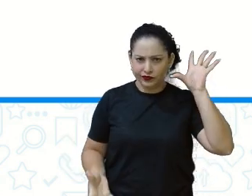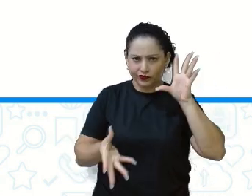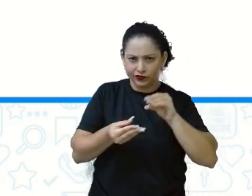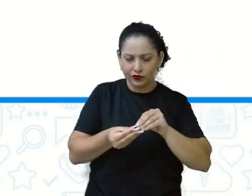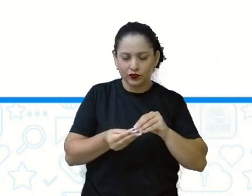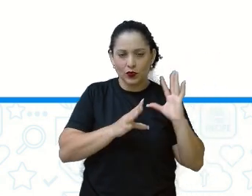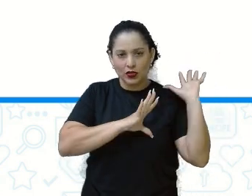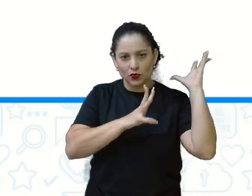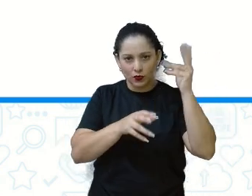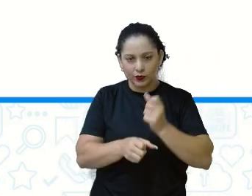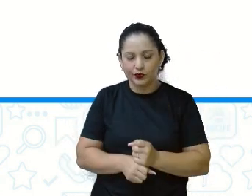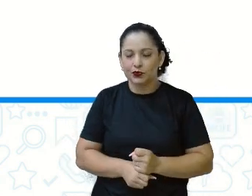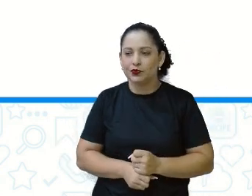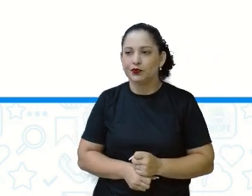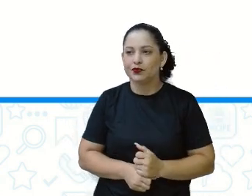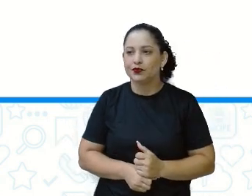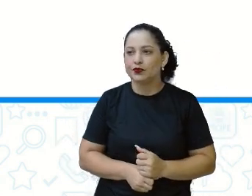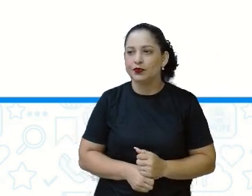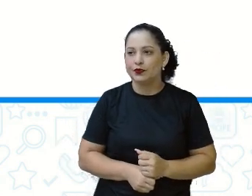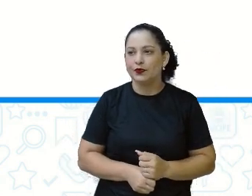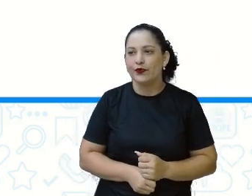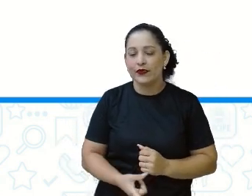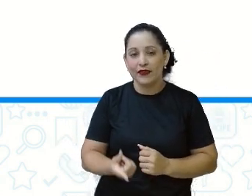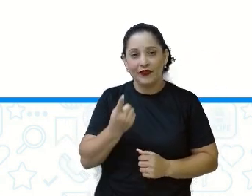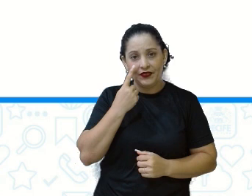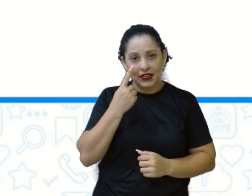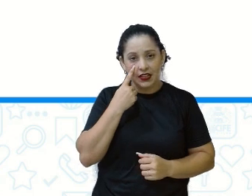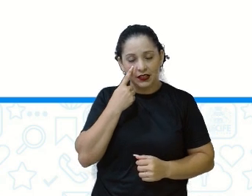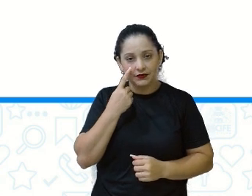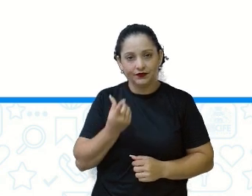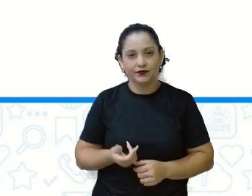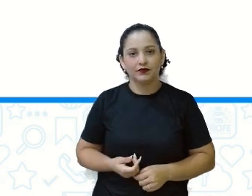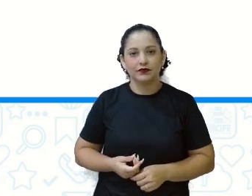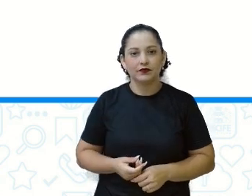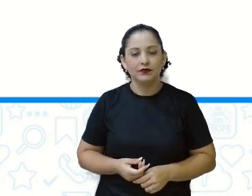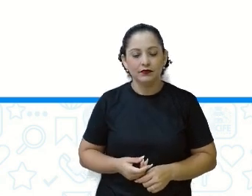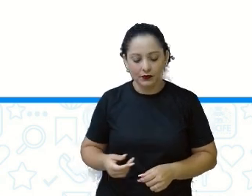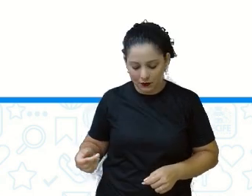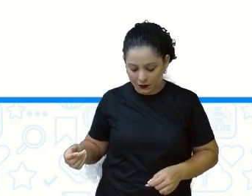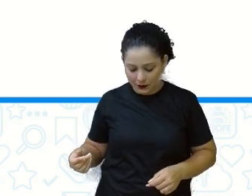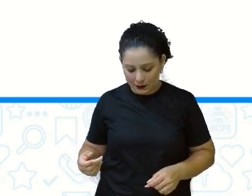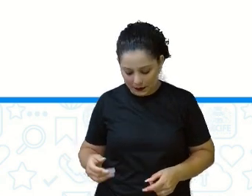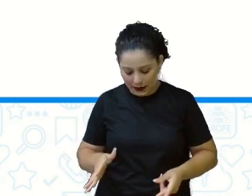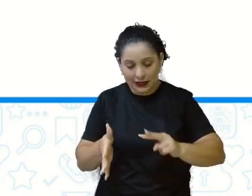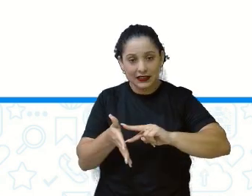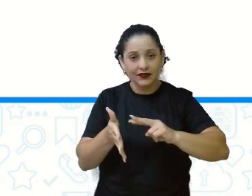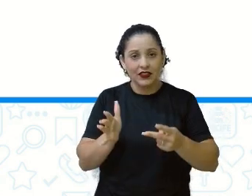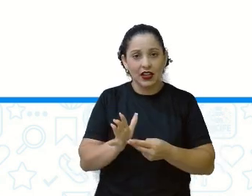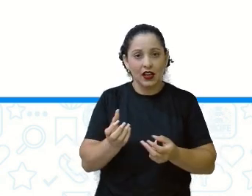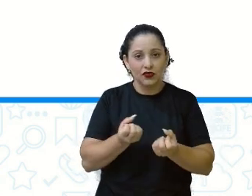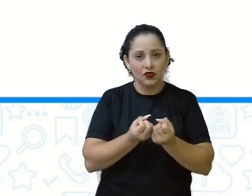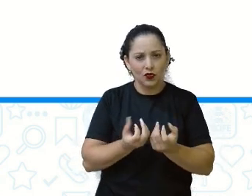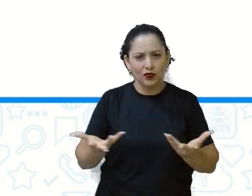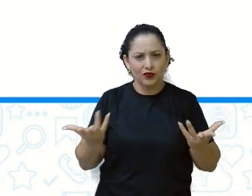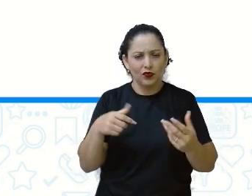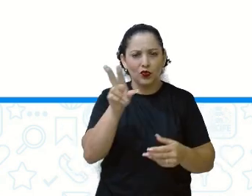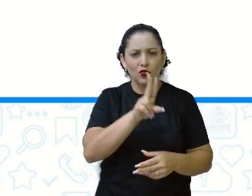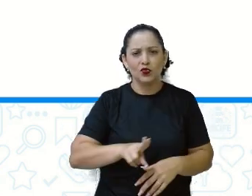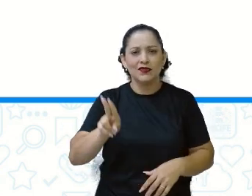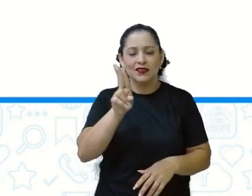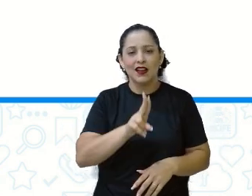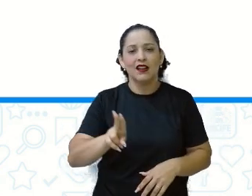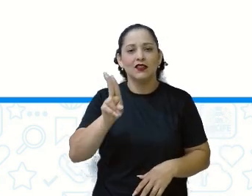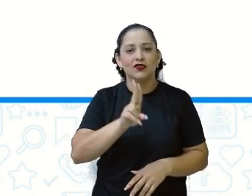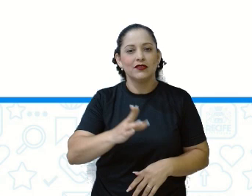As grandezas de capacidade, olha aí, representam as unidades usadas para definir o